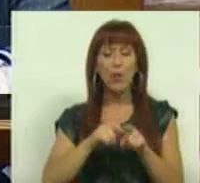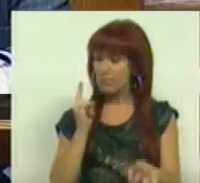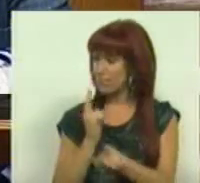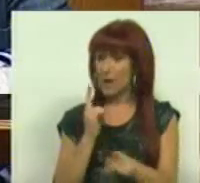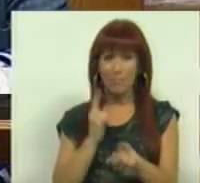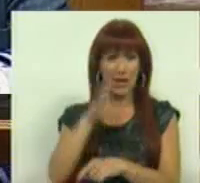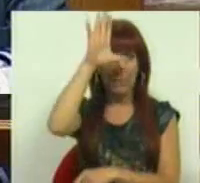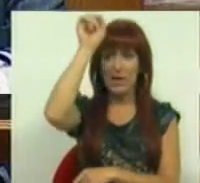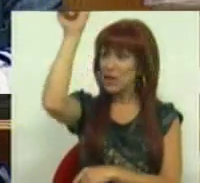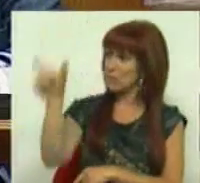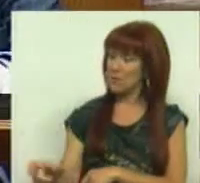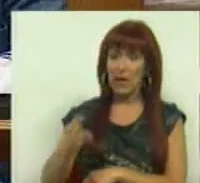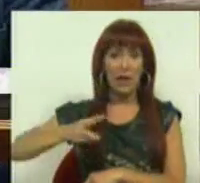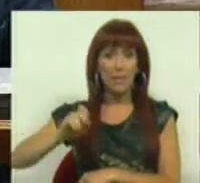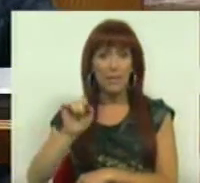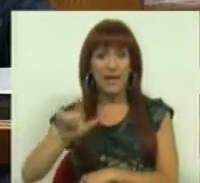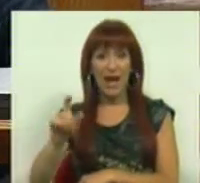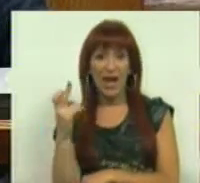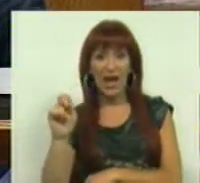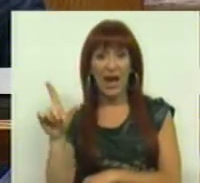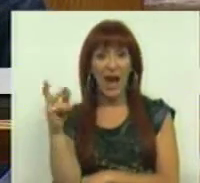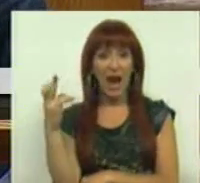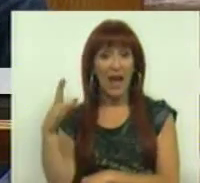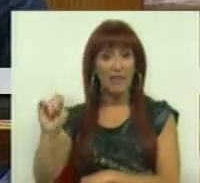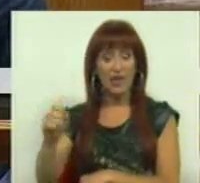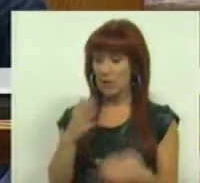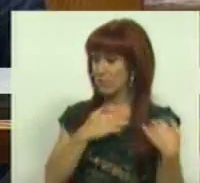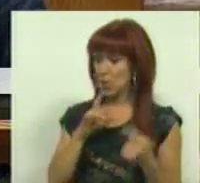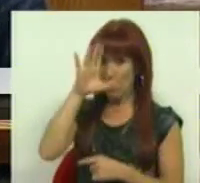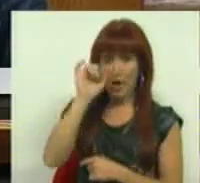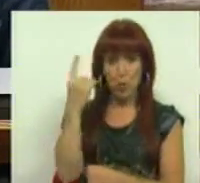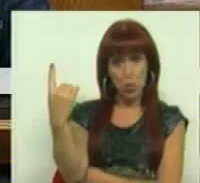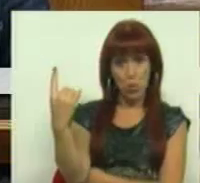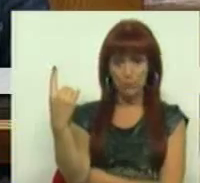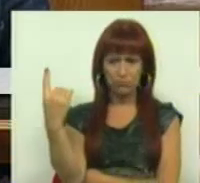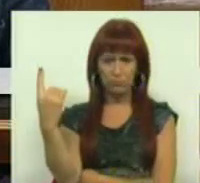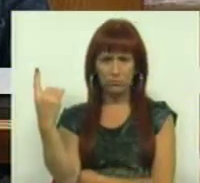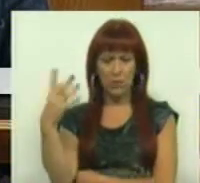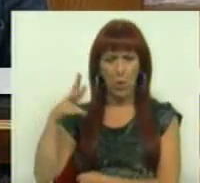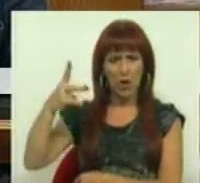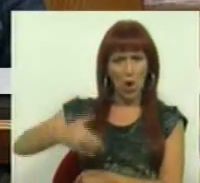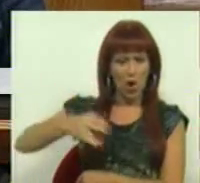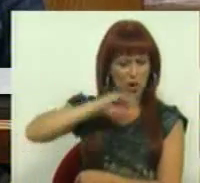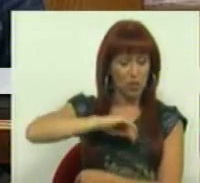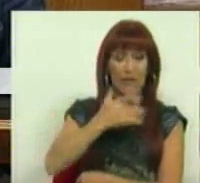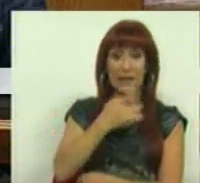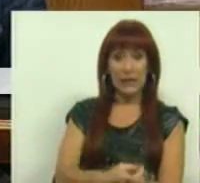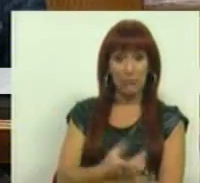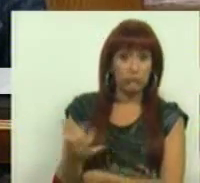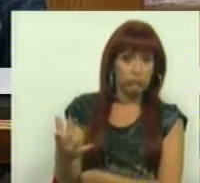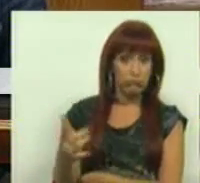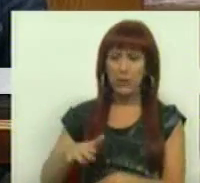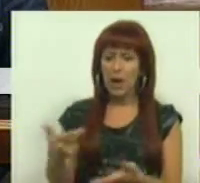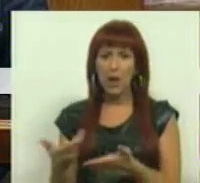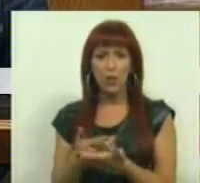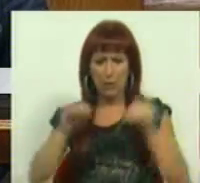mesmo Ministro, Miguel Relvas, que é responsável de um Governo que, ao cortar o subsídio de Natal, fez